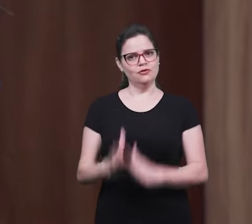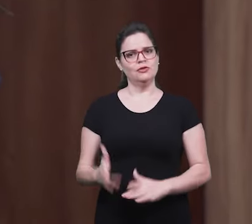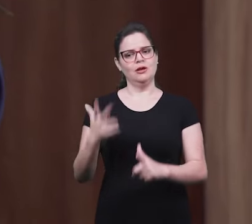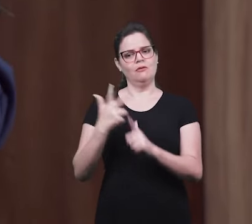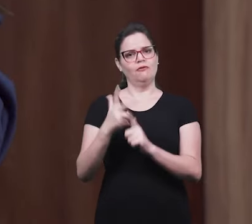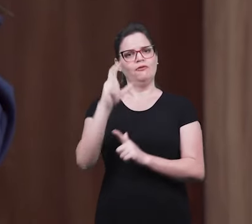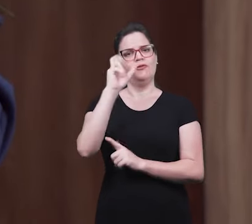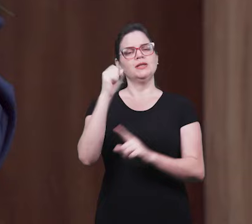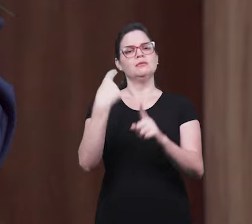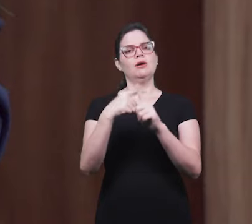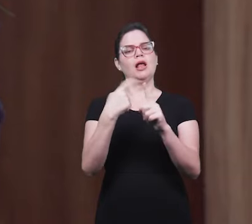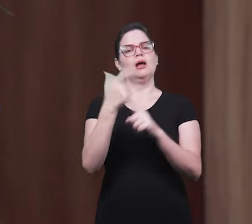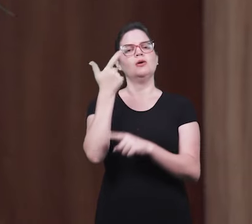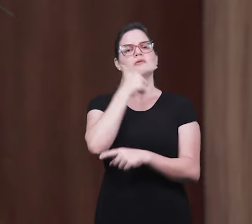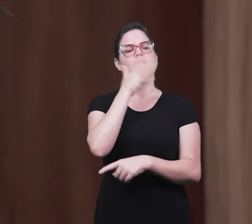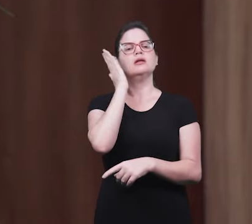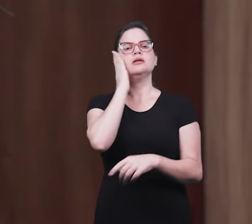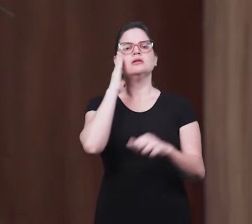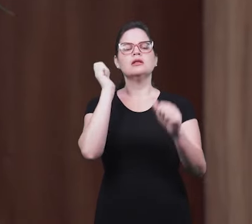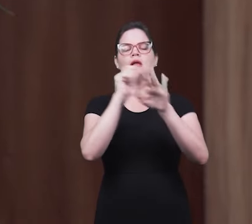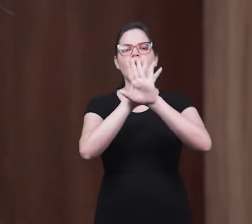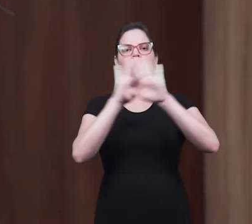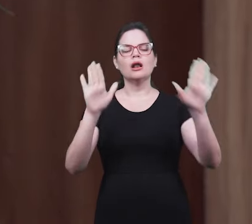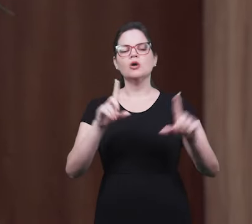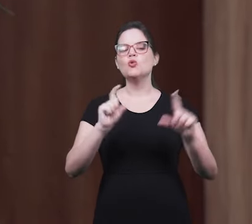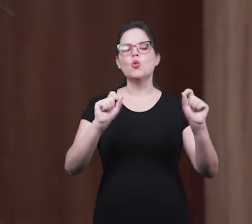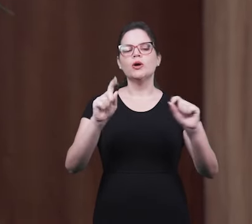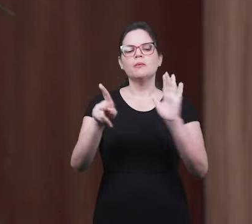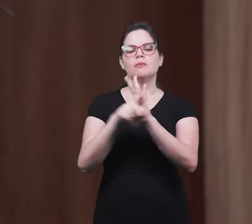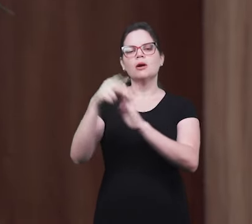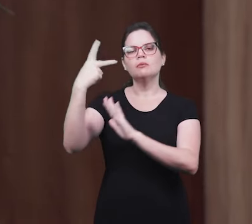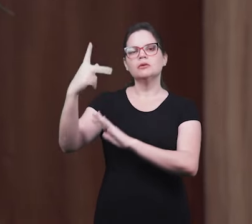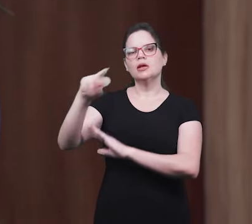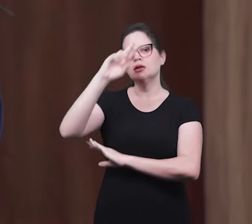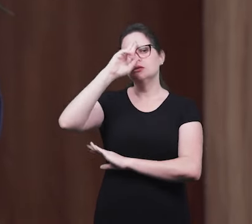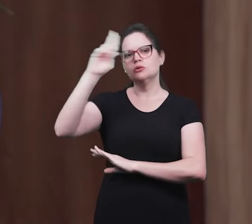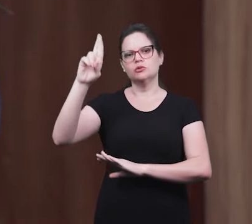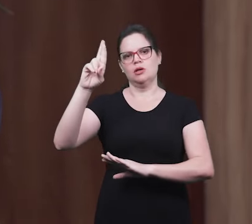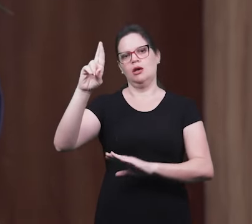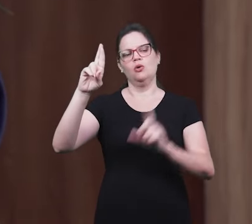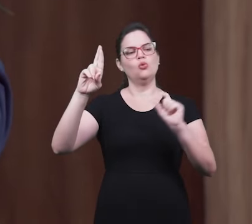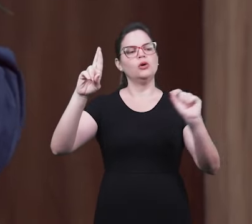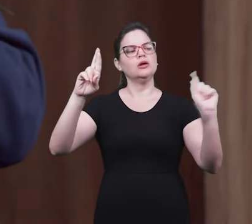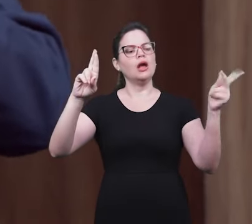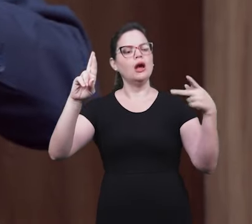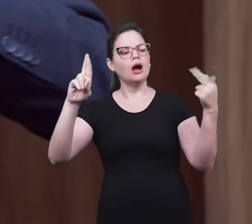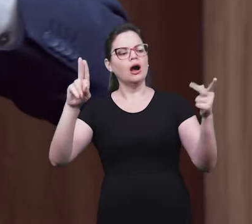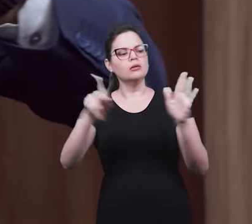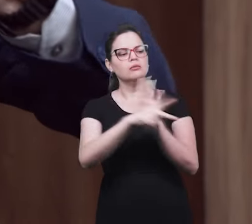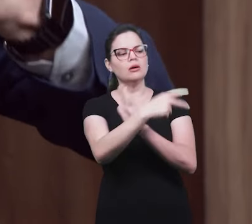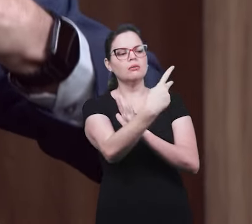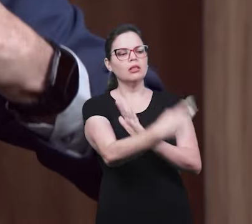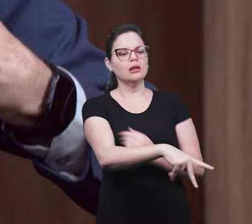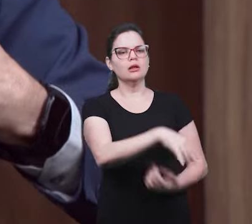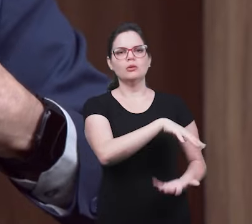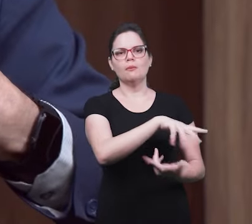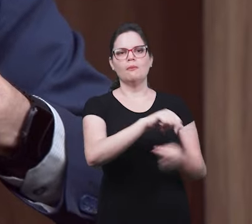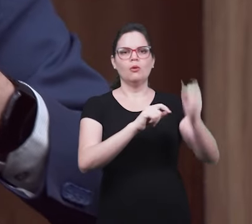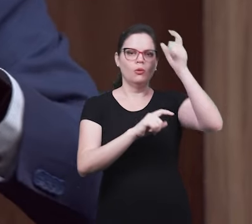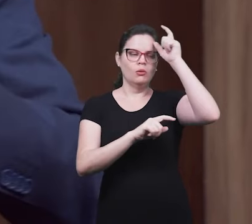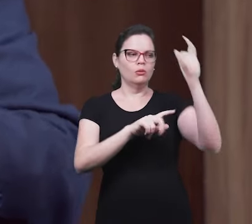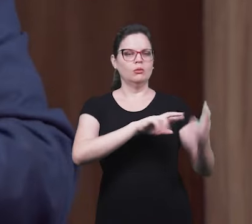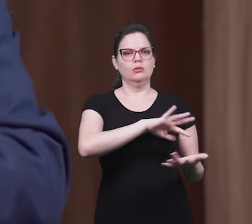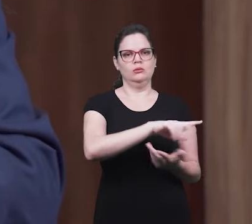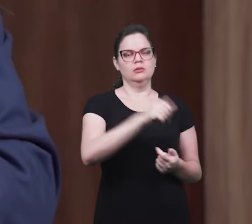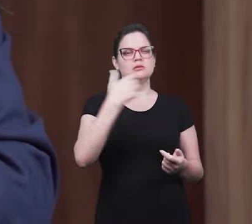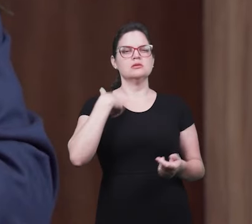ela entende, ela não quer joio, ela não quer o solo ruim para